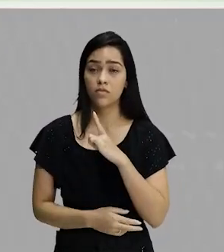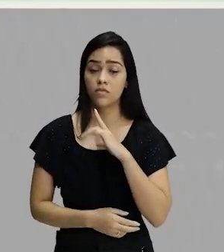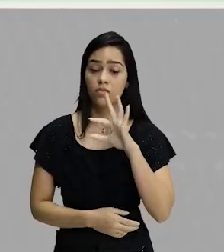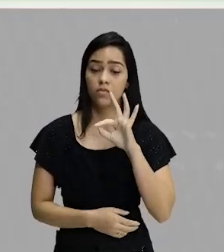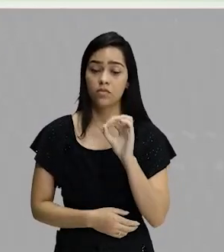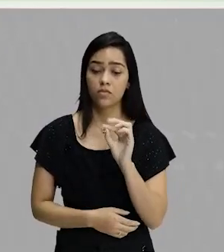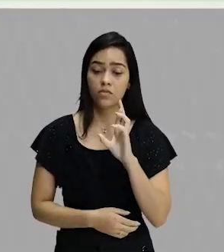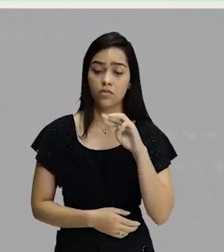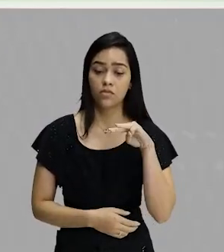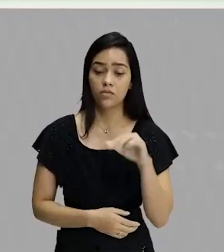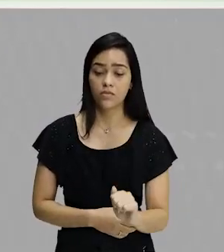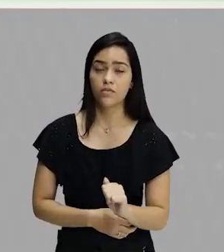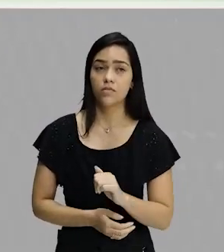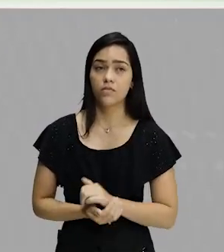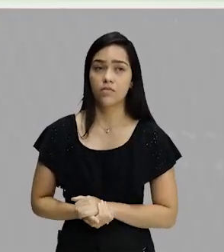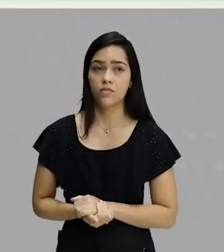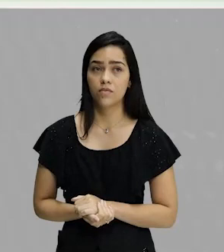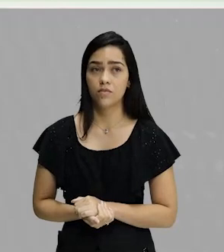aqui, ó.